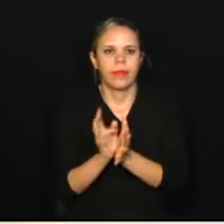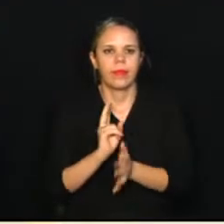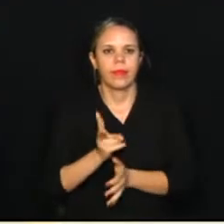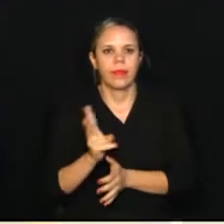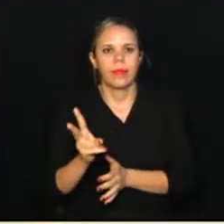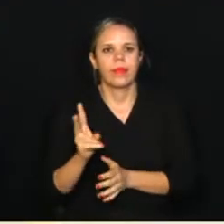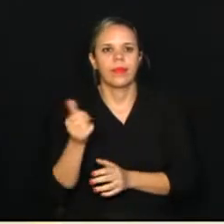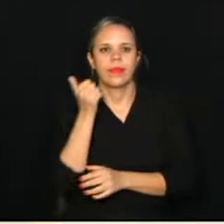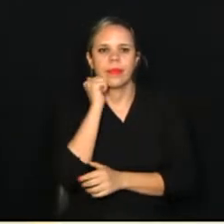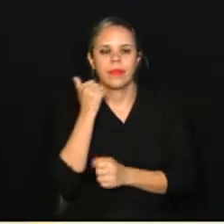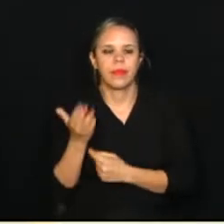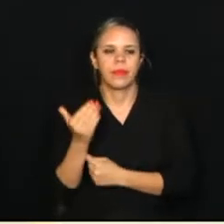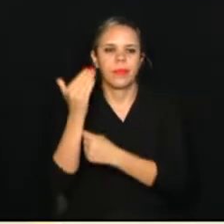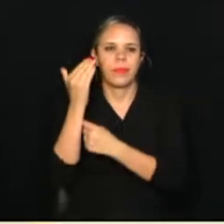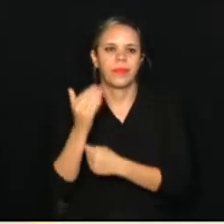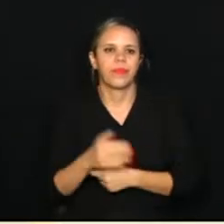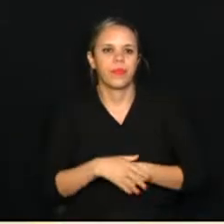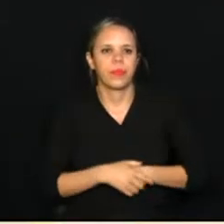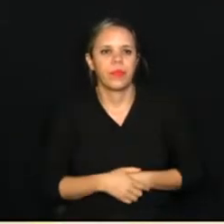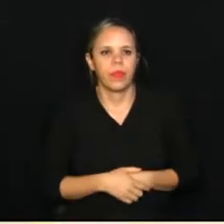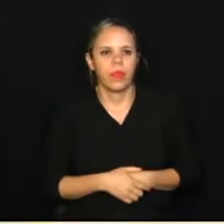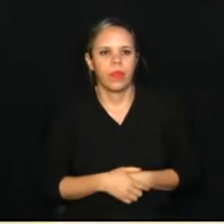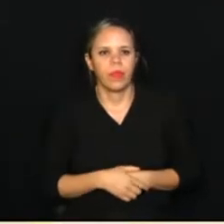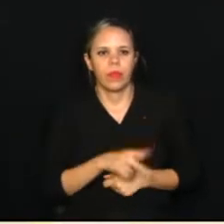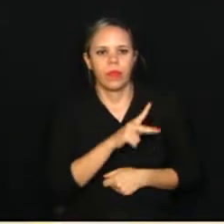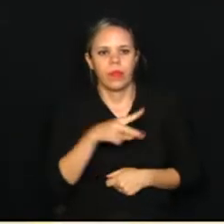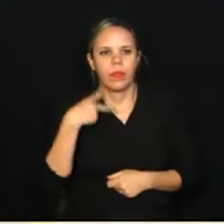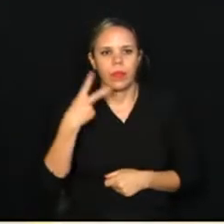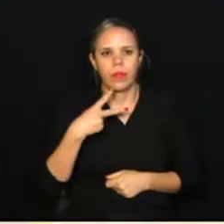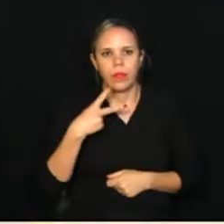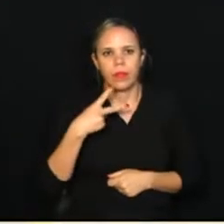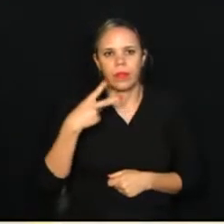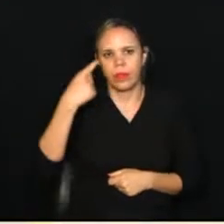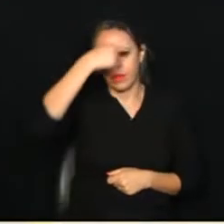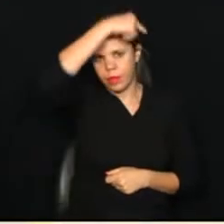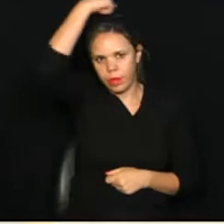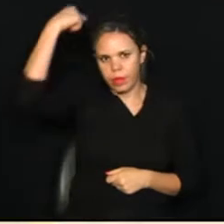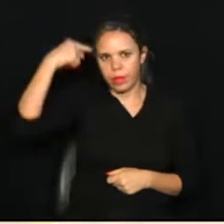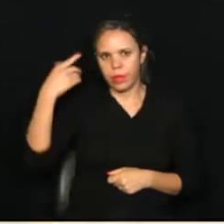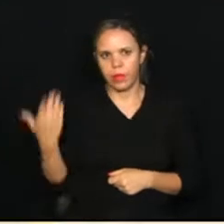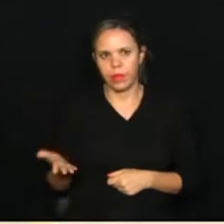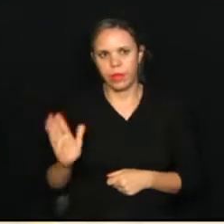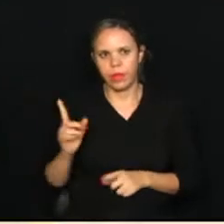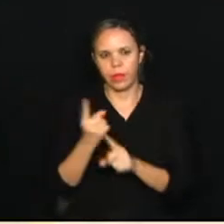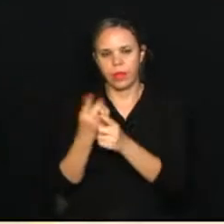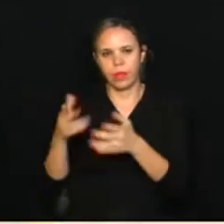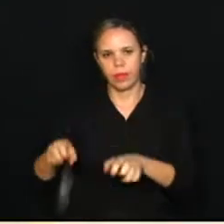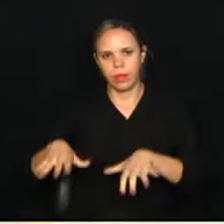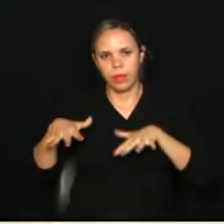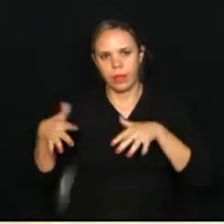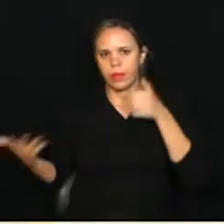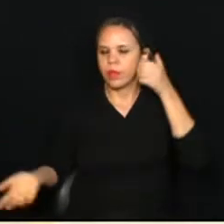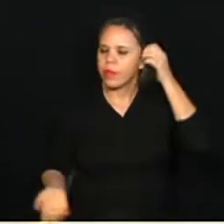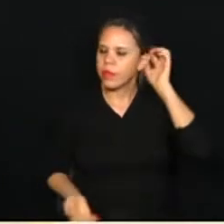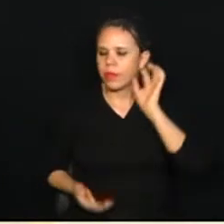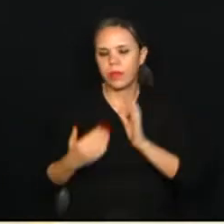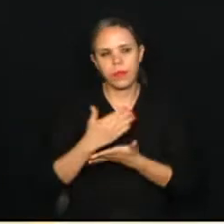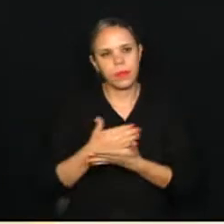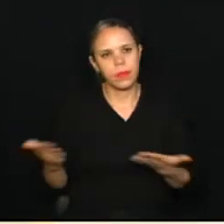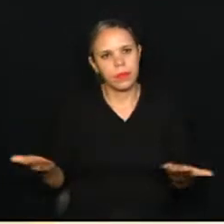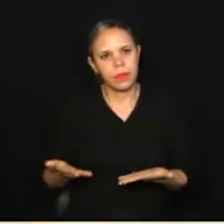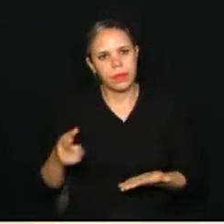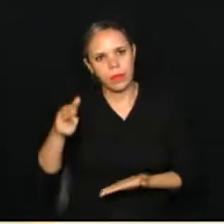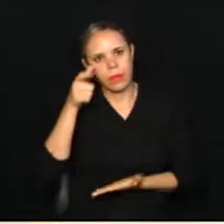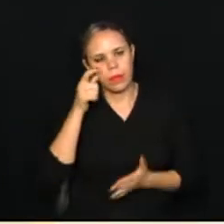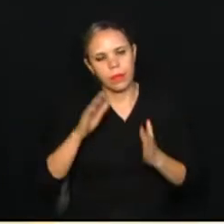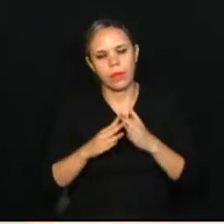de Ciência e Tecnologia, que é presidida pelo vereador Paulo Gaspar, que já se encontra aqui no plenário e vai começar agora. Você